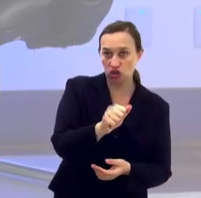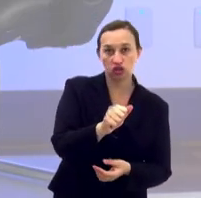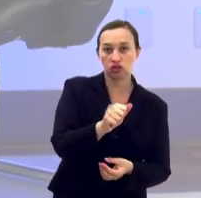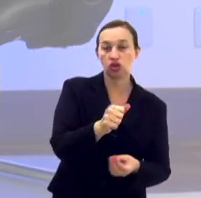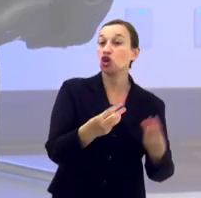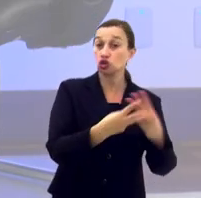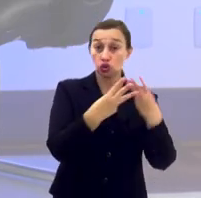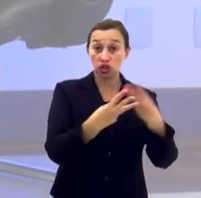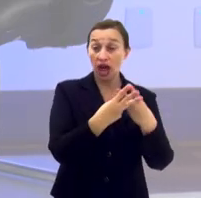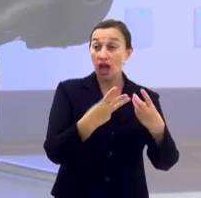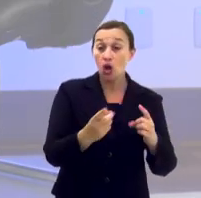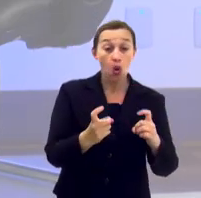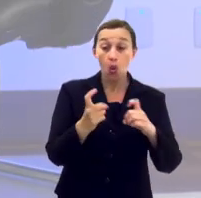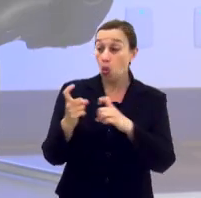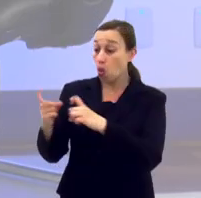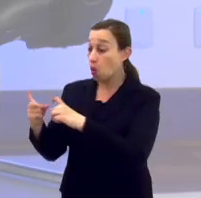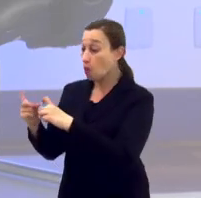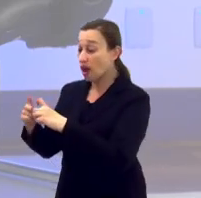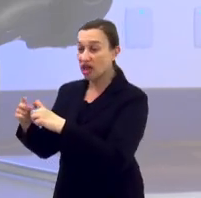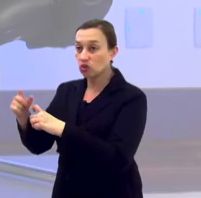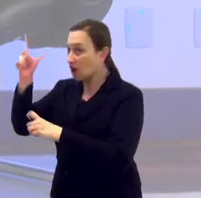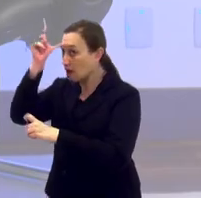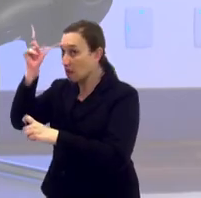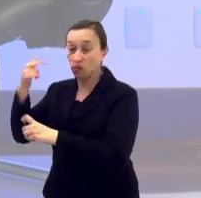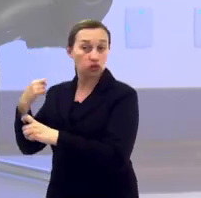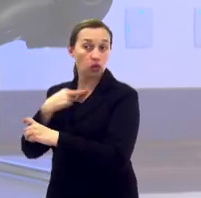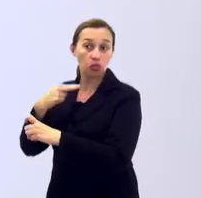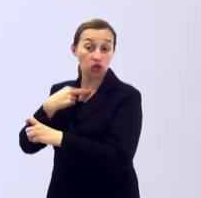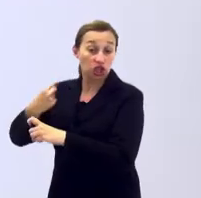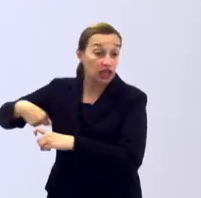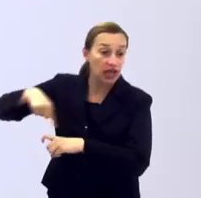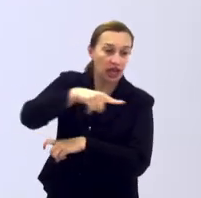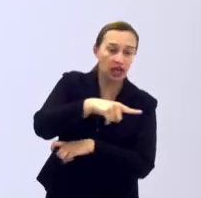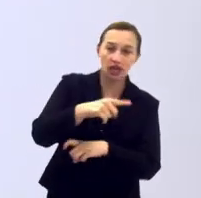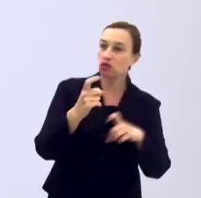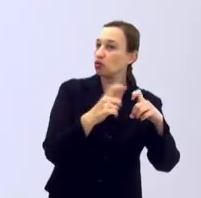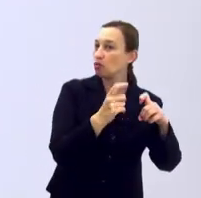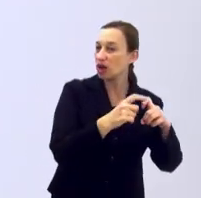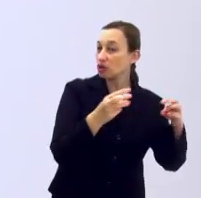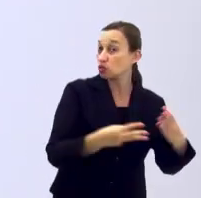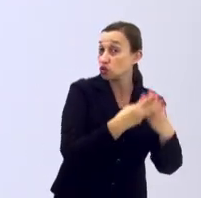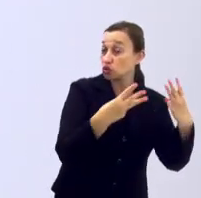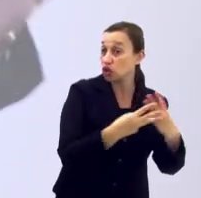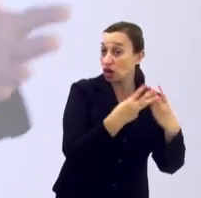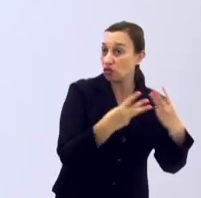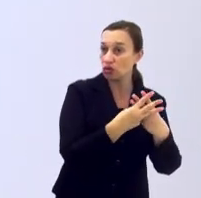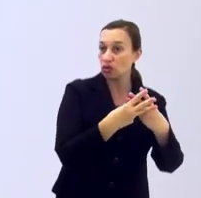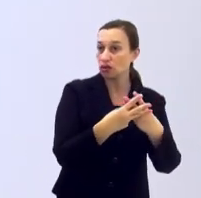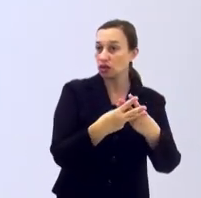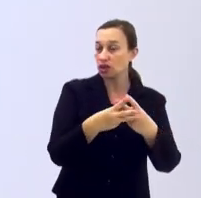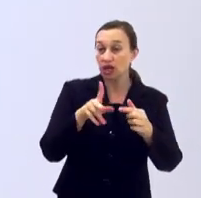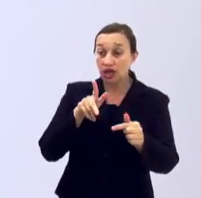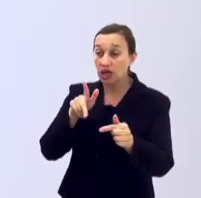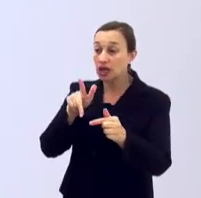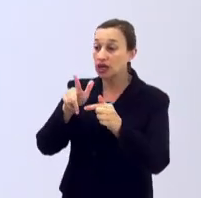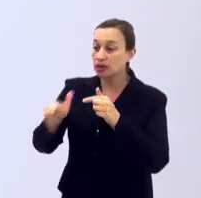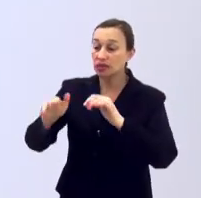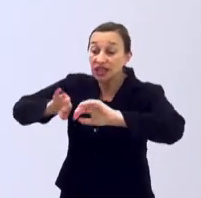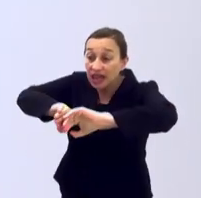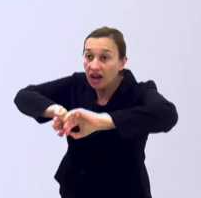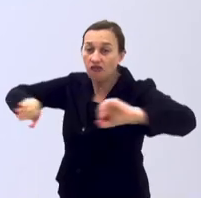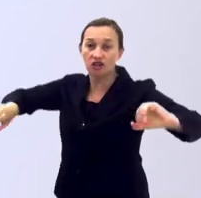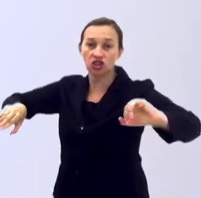o médico da população alemã não poderia se consultar com o médico judeu, apenas ficavam restritos à sua